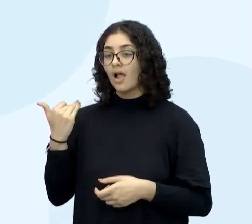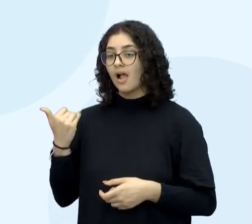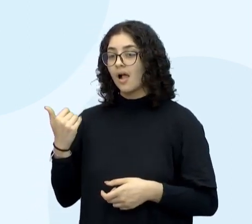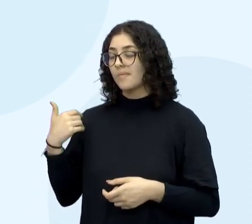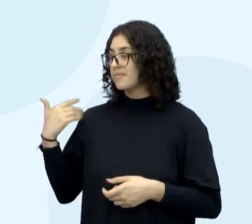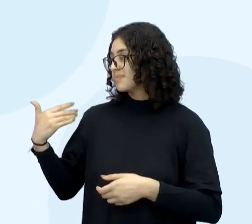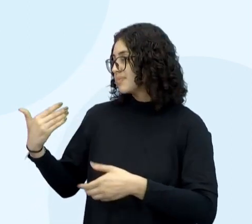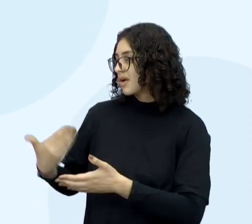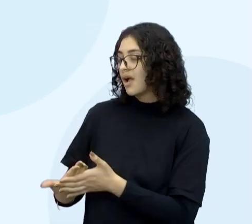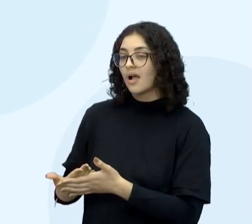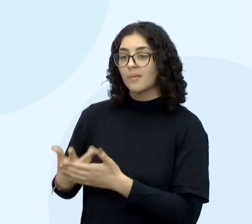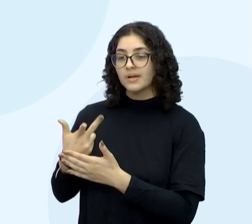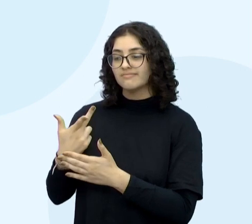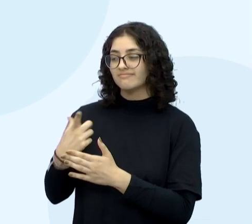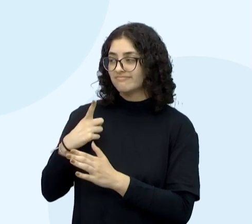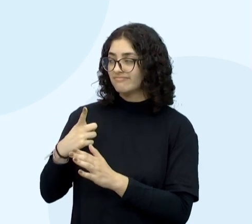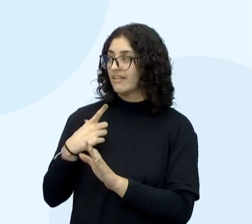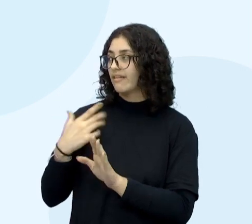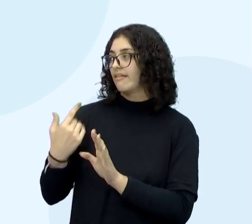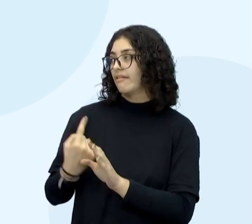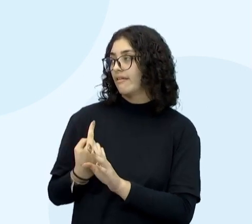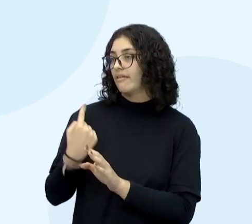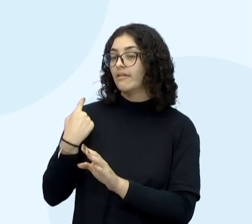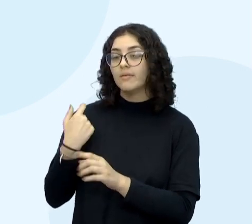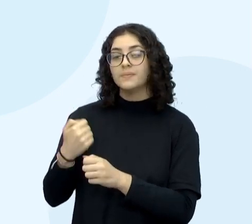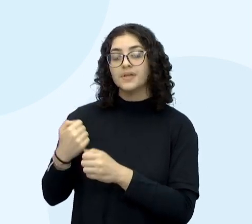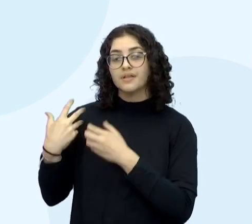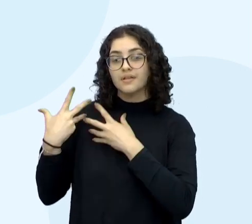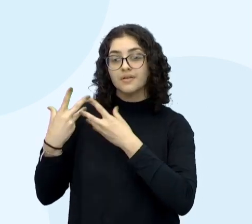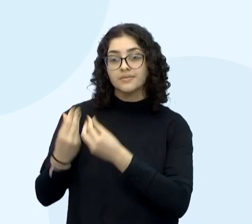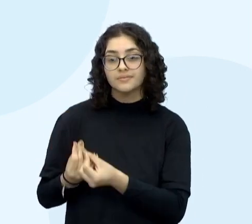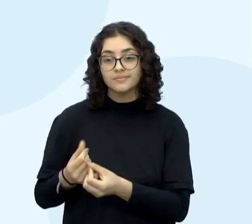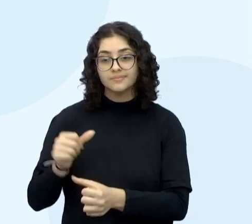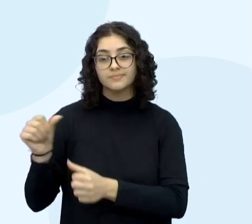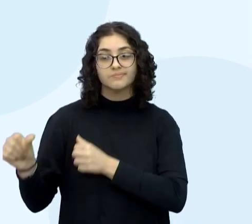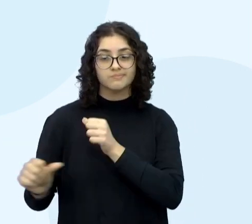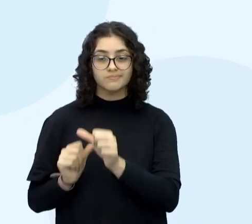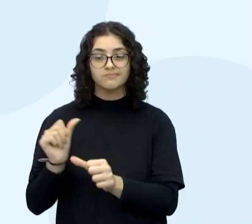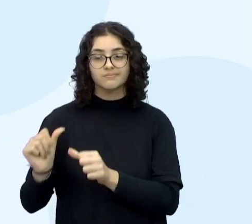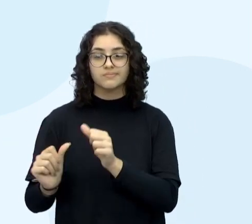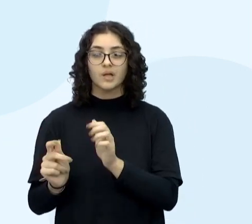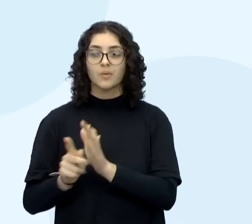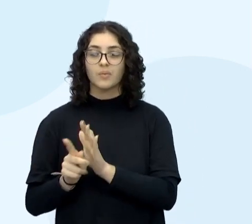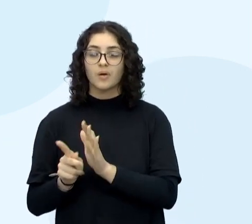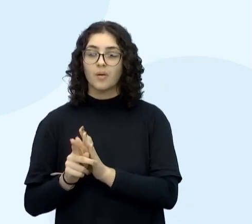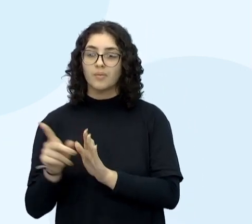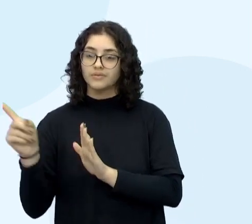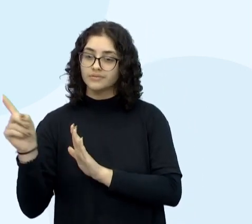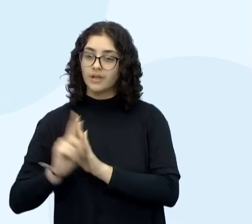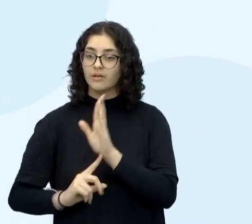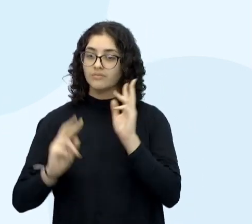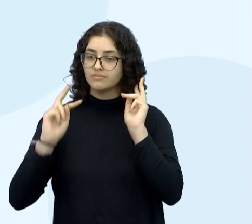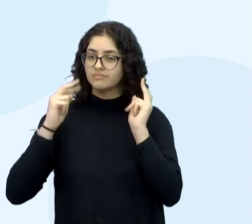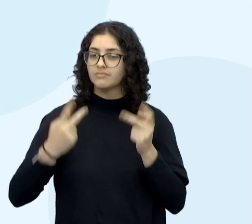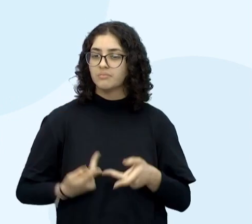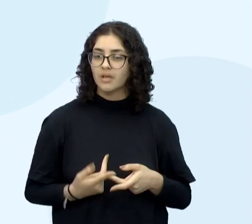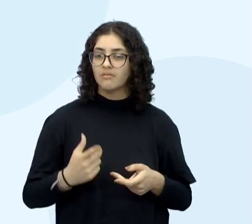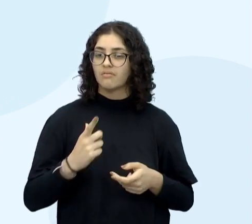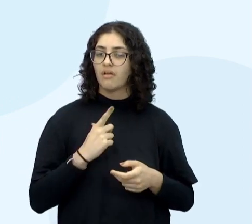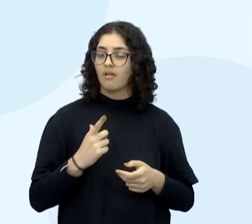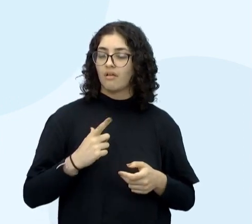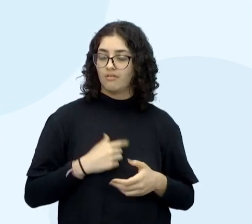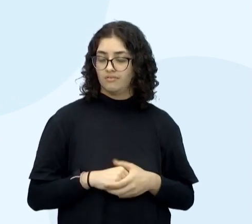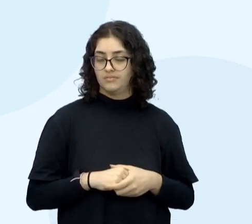estamos, né, bem atrás ali e precisamos trazer realmente mudanças para que esses direitos humanos sejam respeitados.